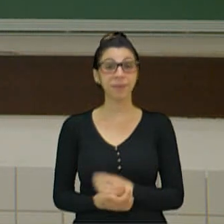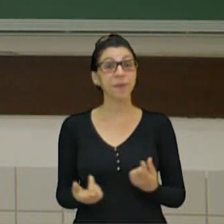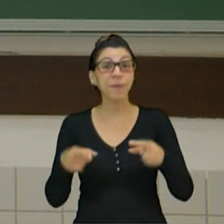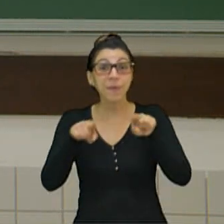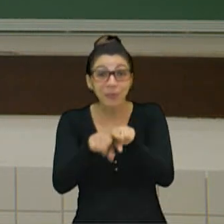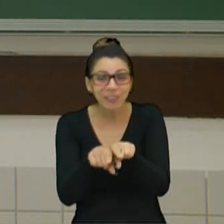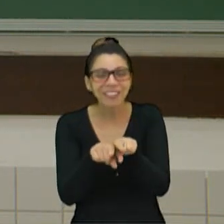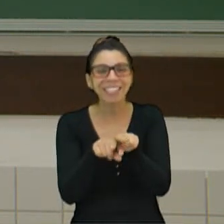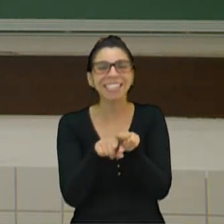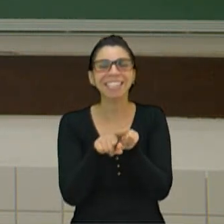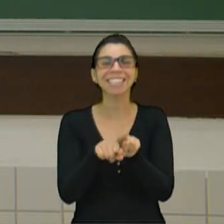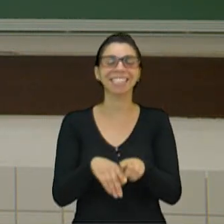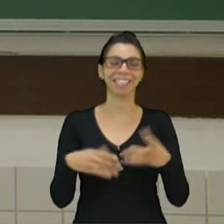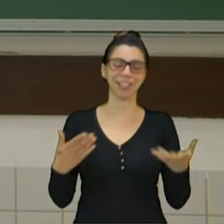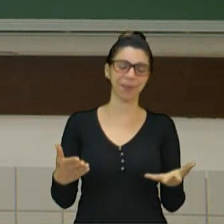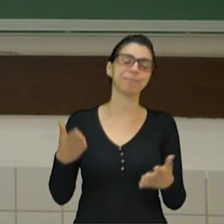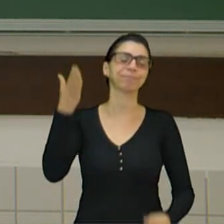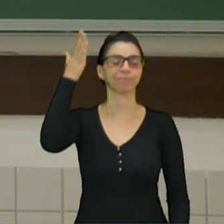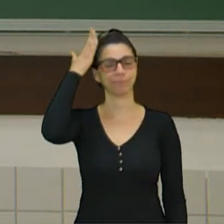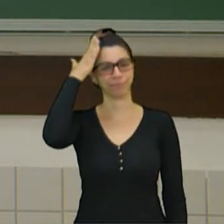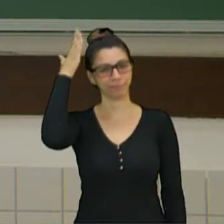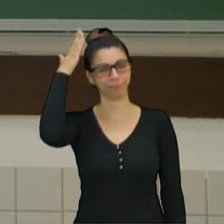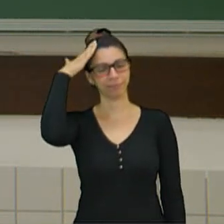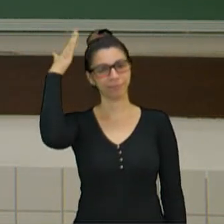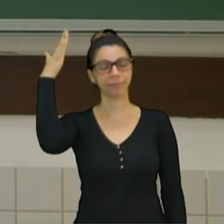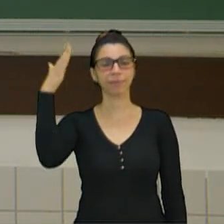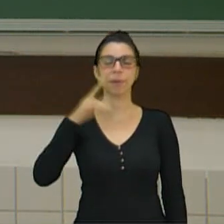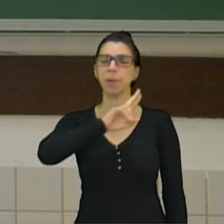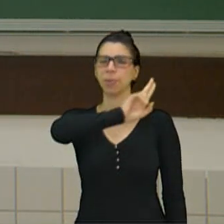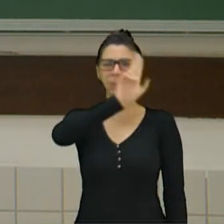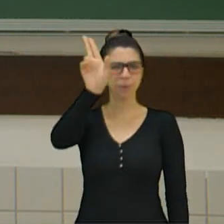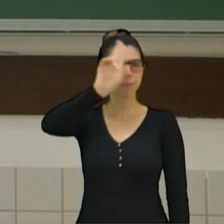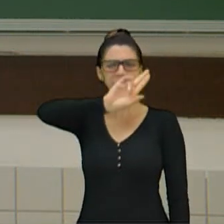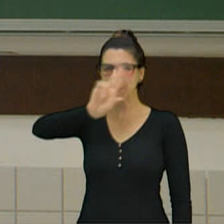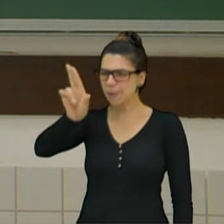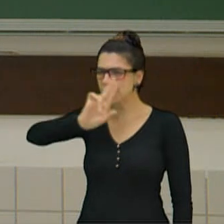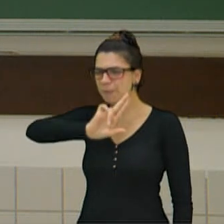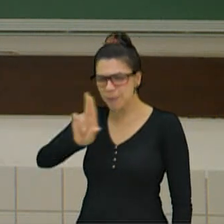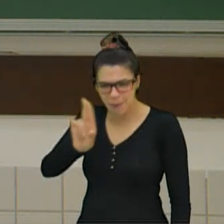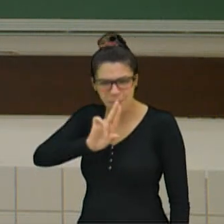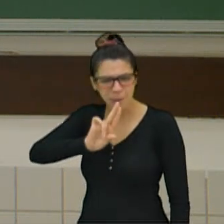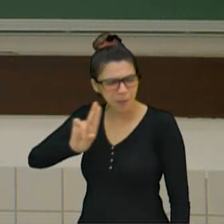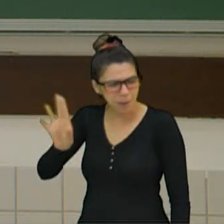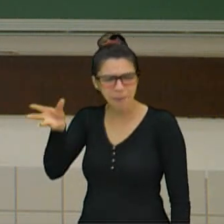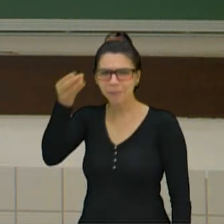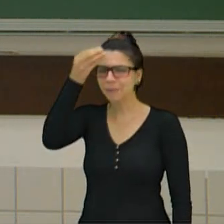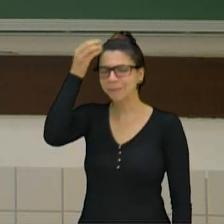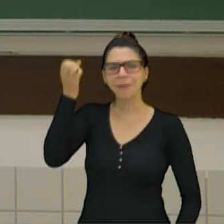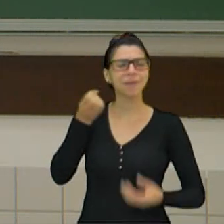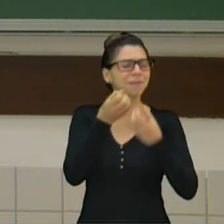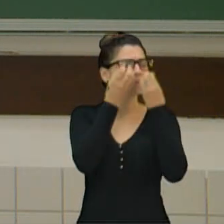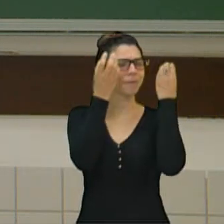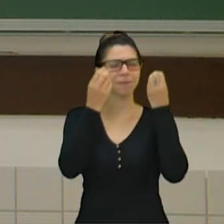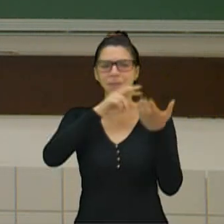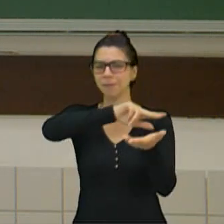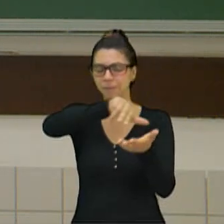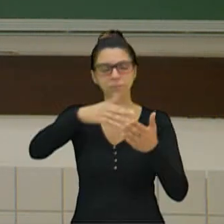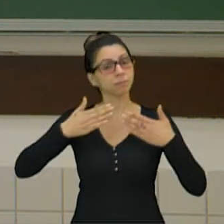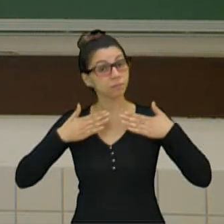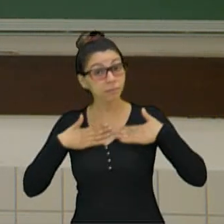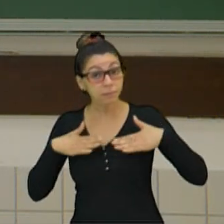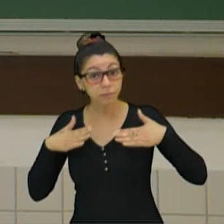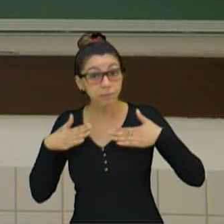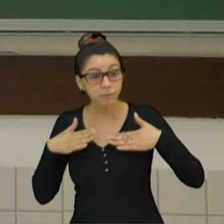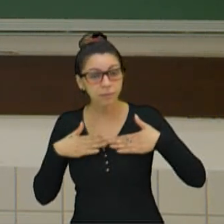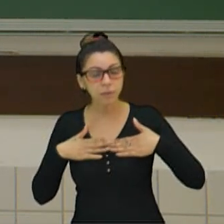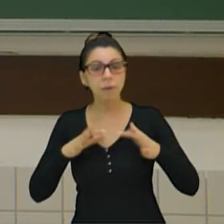Voltamos, gente! Eu sei que são muitos nomes para você assimilar, é muita informação, mas calma! É